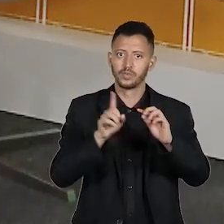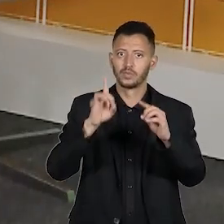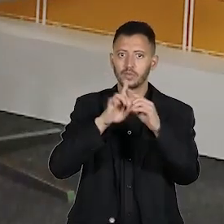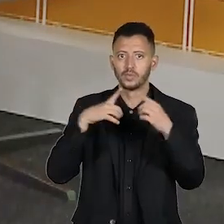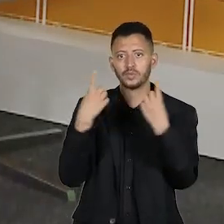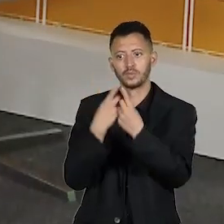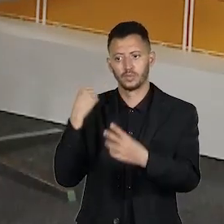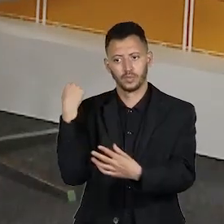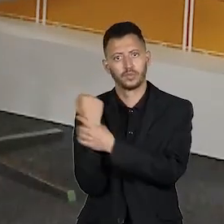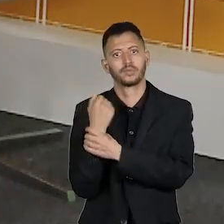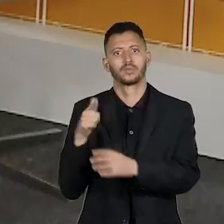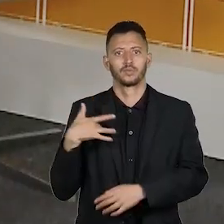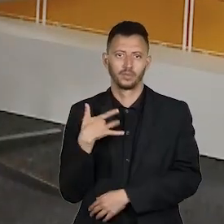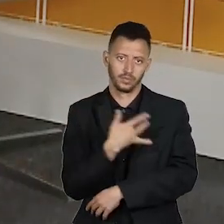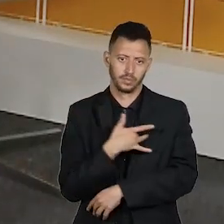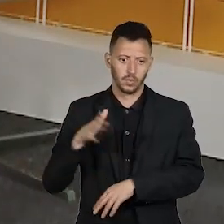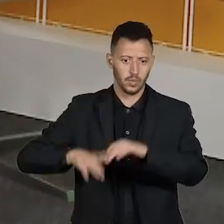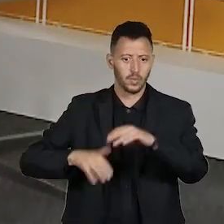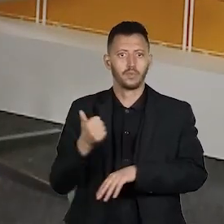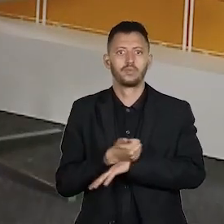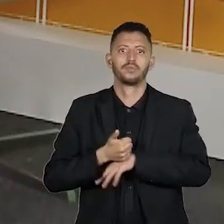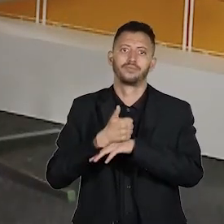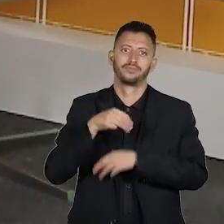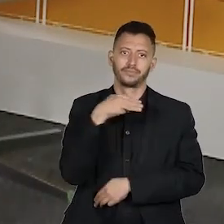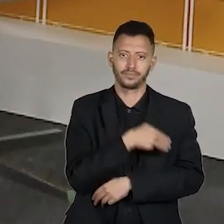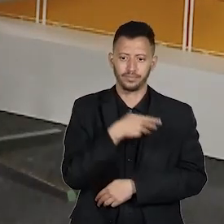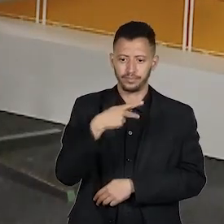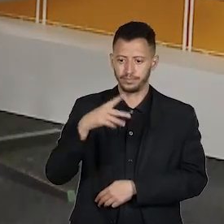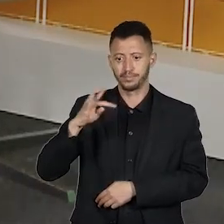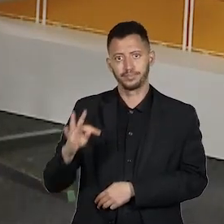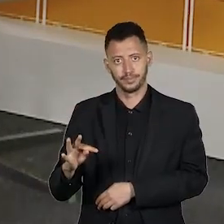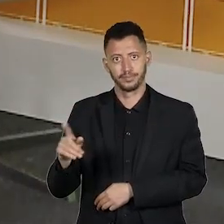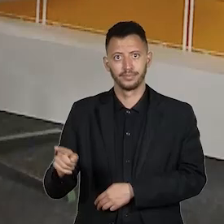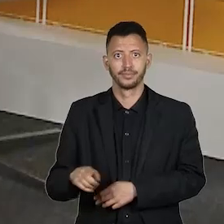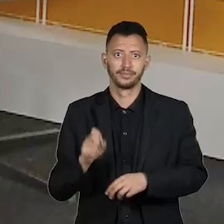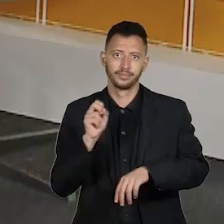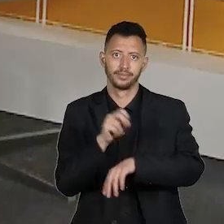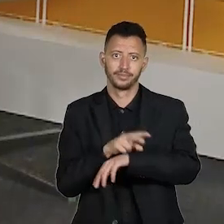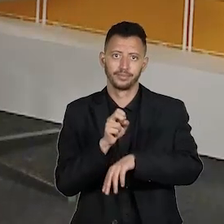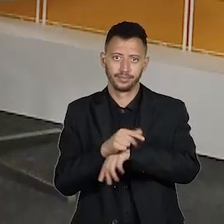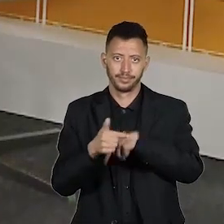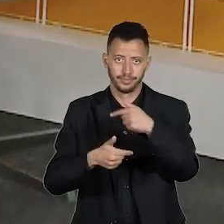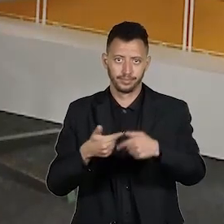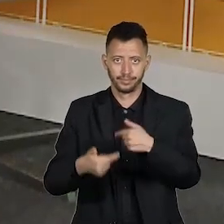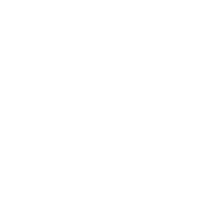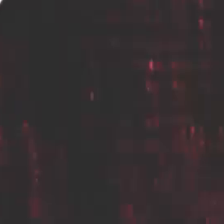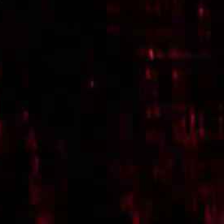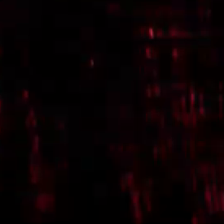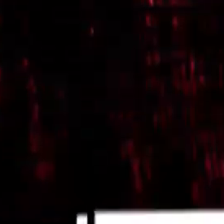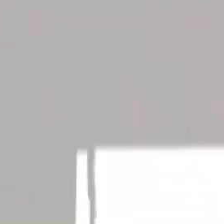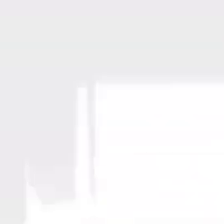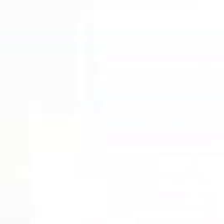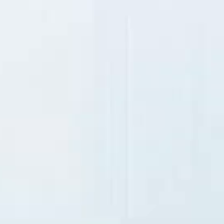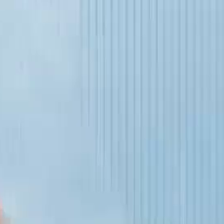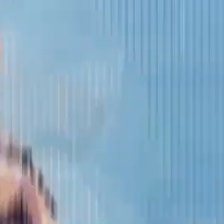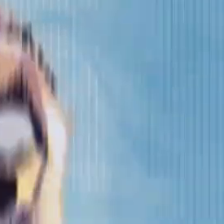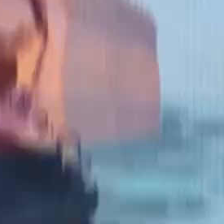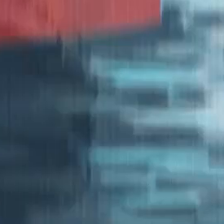Rogério Araújo, diretor do Departamento de Segurança e Saúde do Trabalho do Ministério do Trabalho e Emprego.